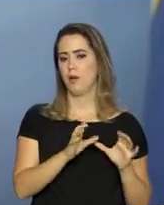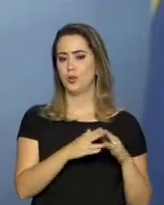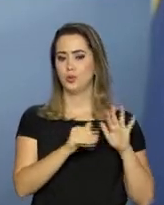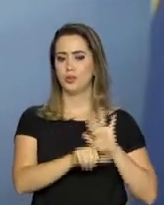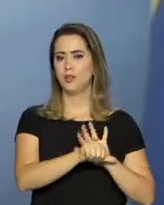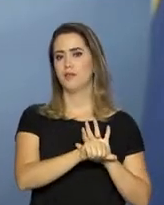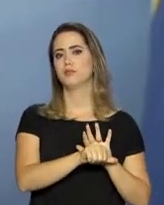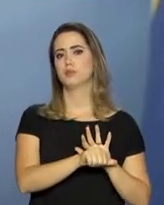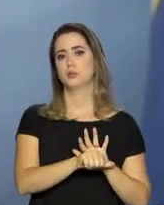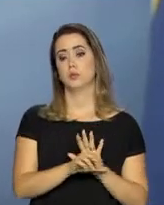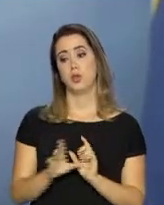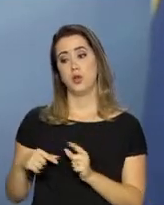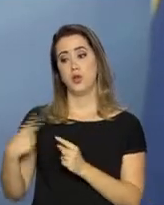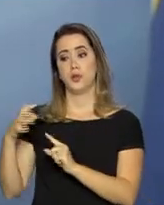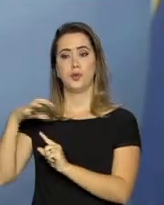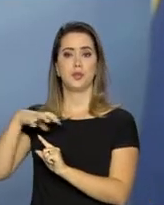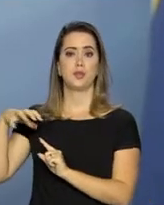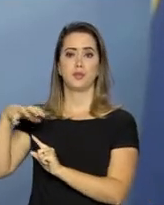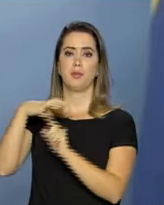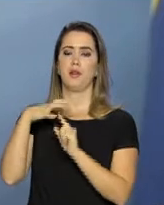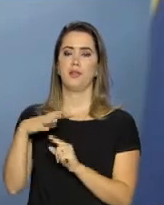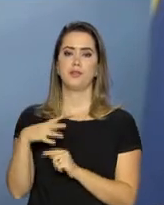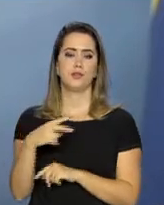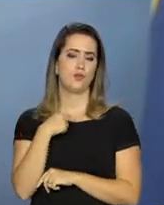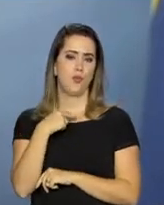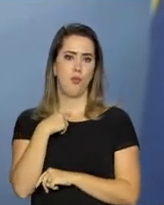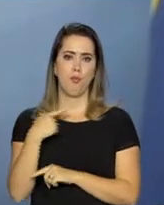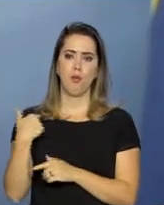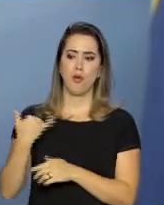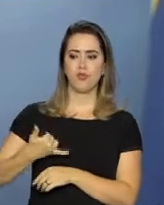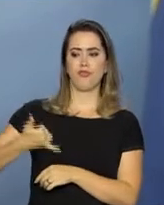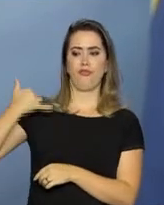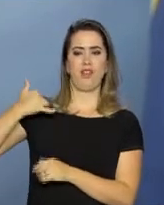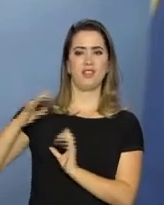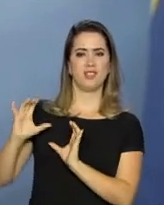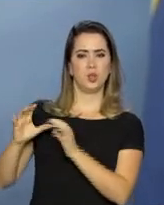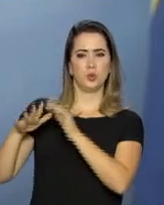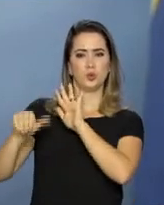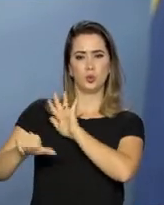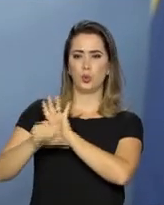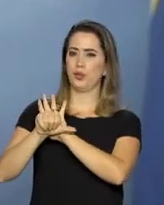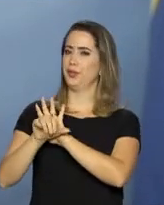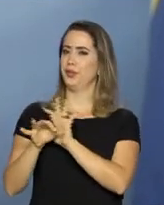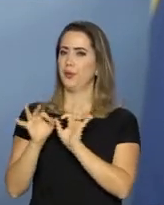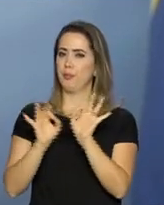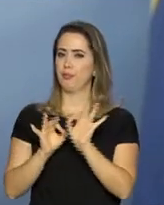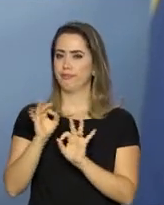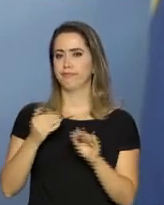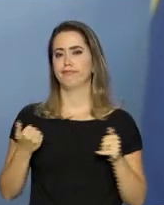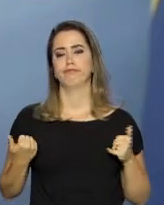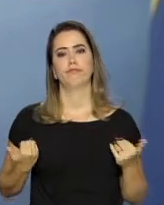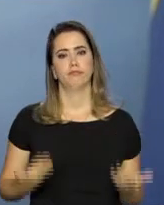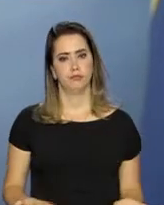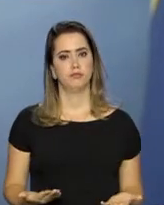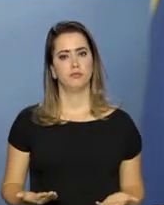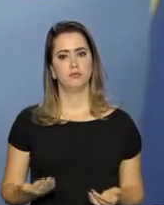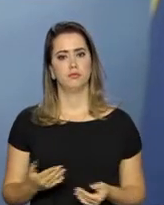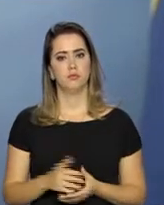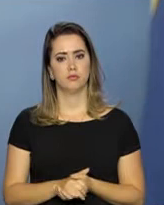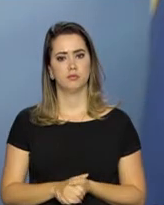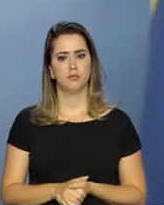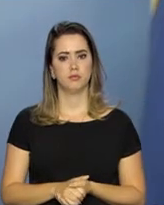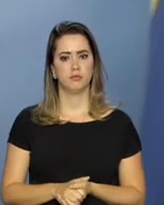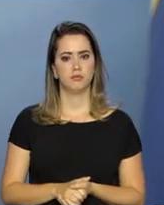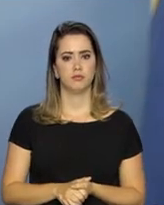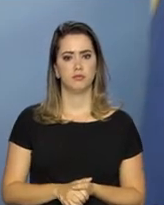nem nossas praças continuaram a ser salões de festa do crime